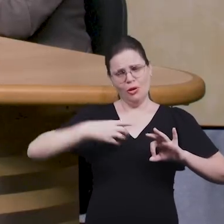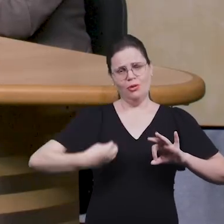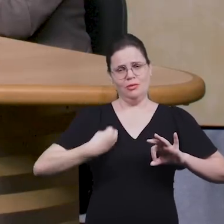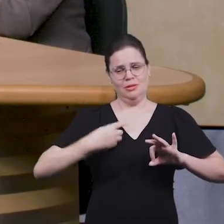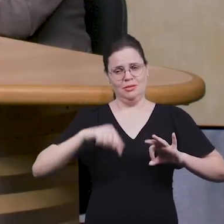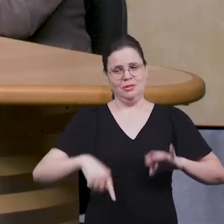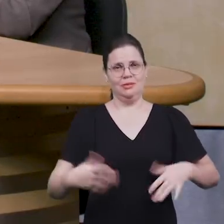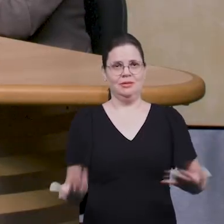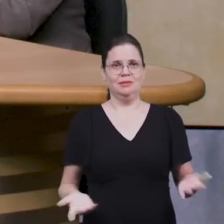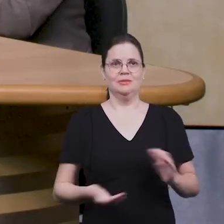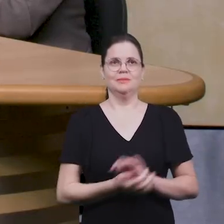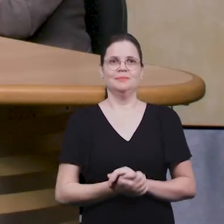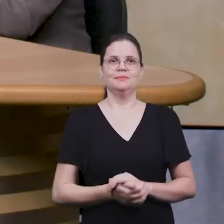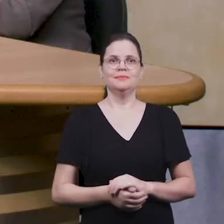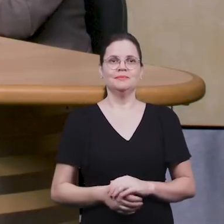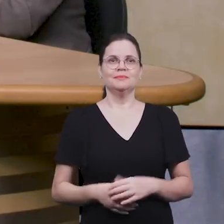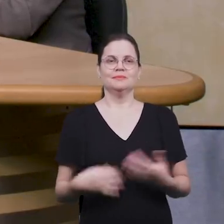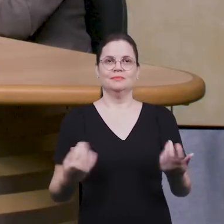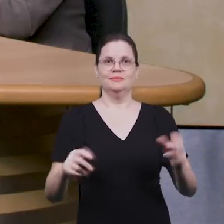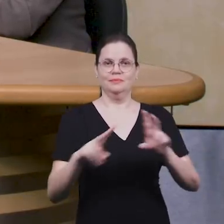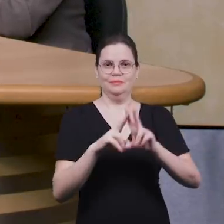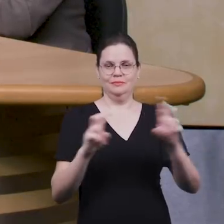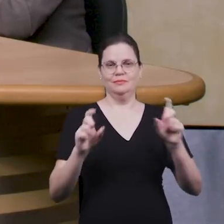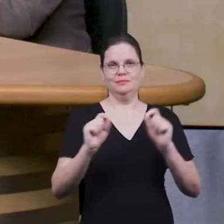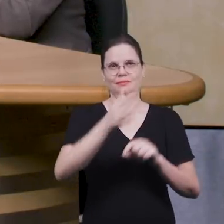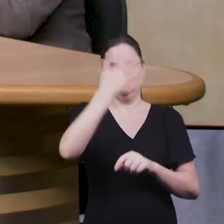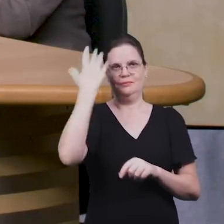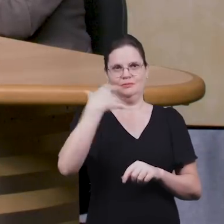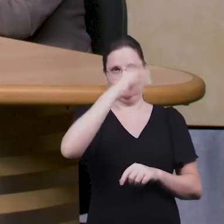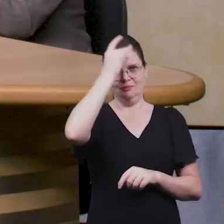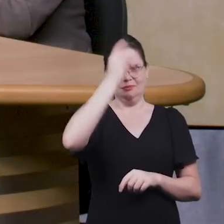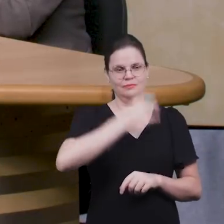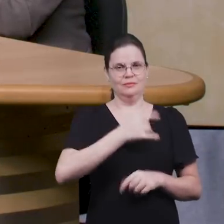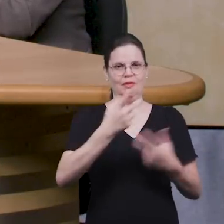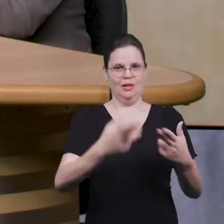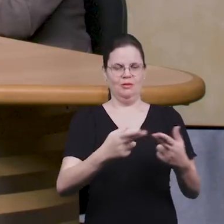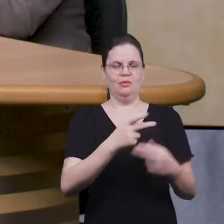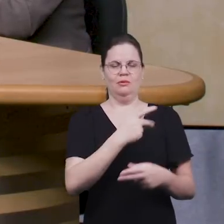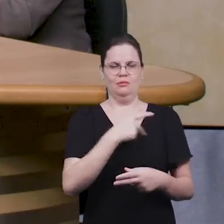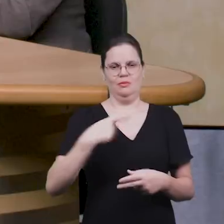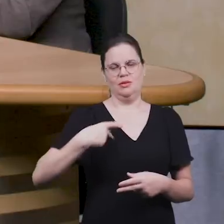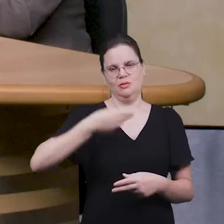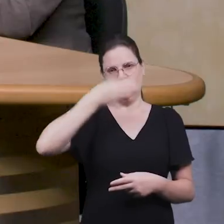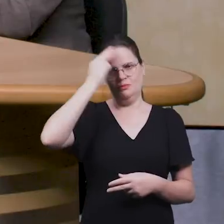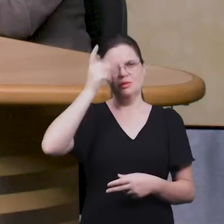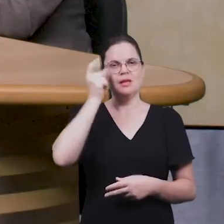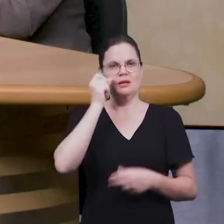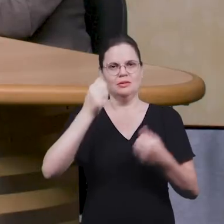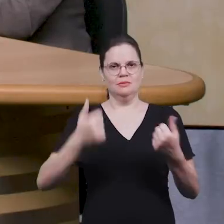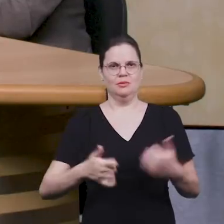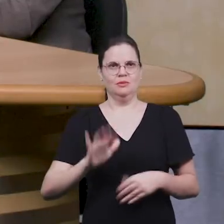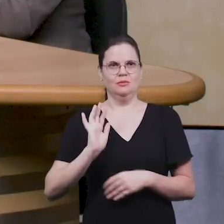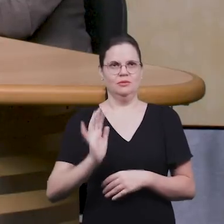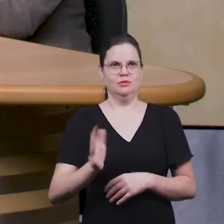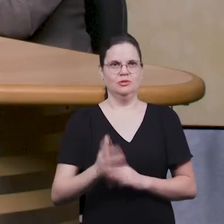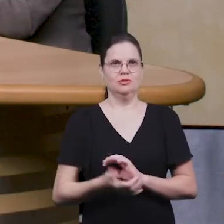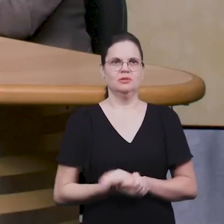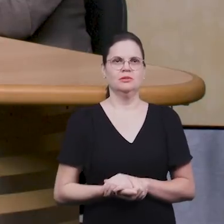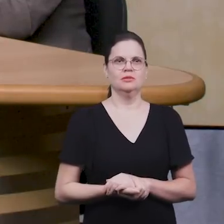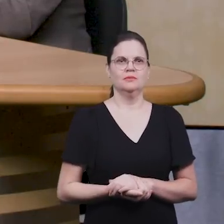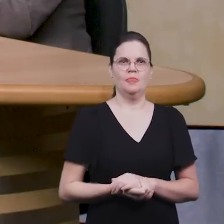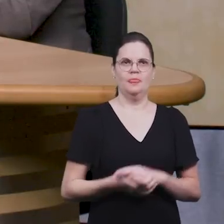da continuidade do batismo no Espírito Santo. Eu vou devolver aqui para o Marcelo, que nos alcançou,